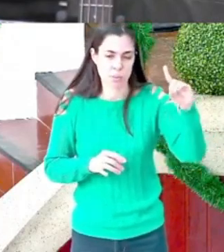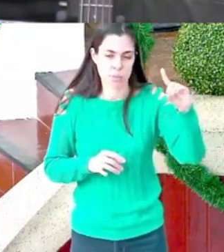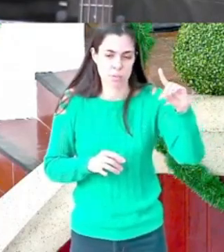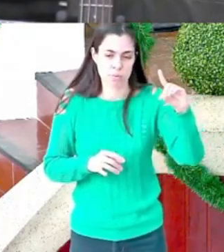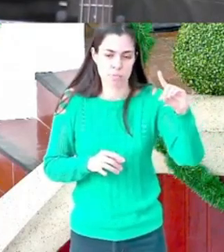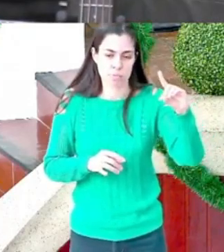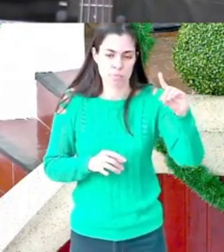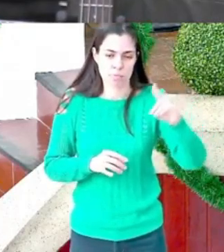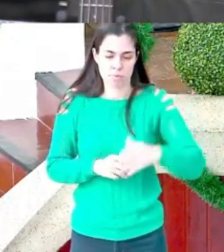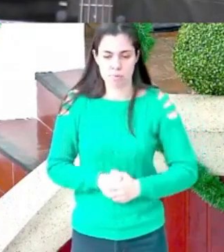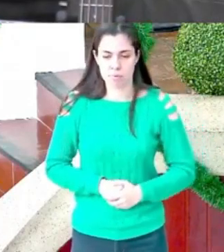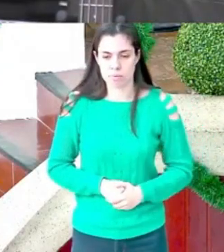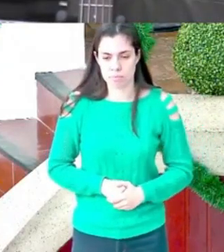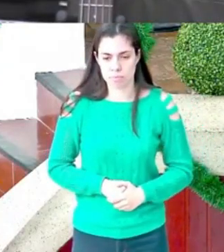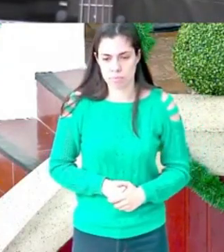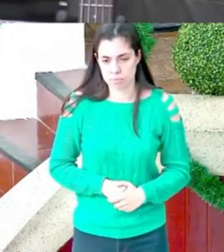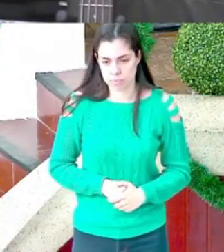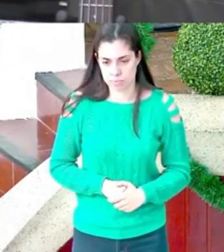Cristo.